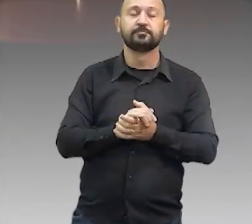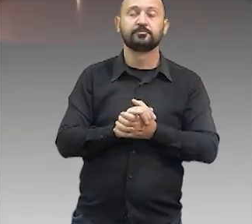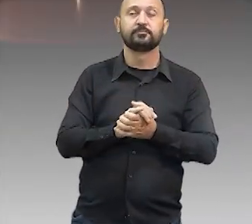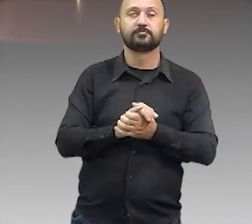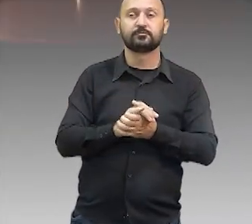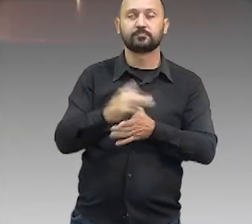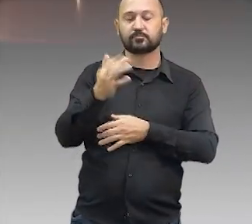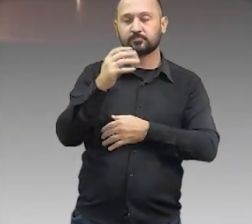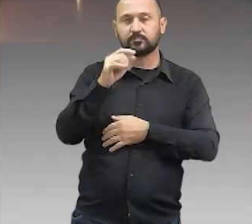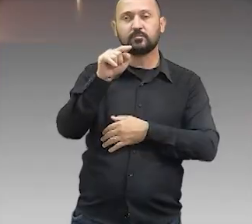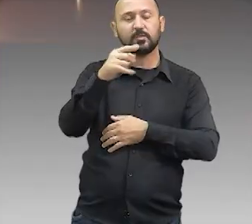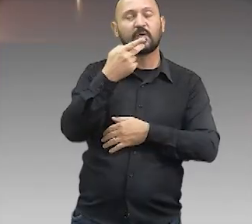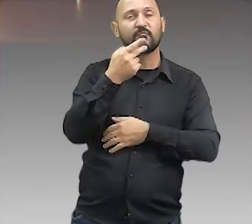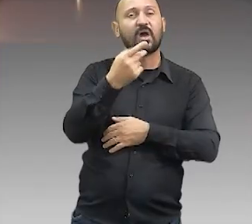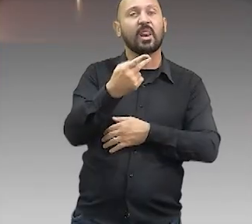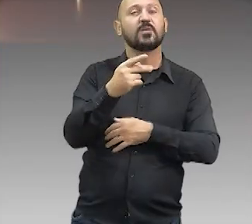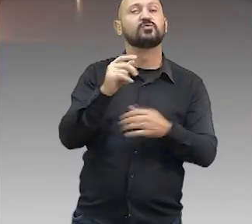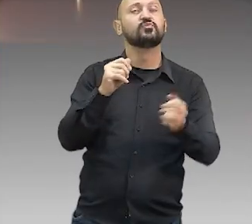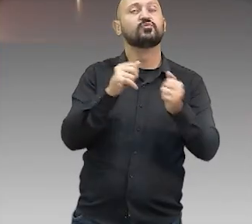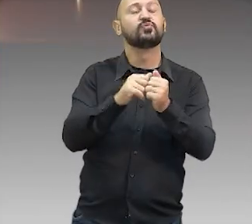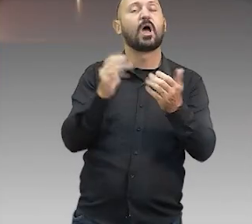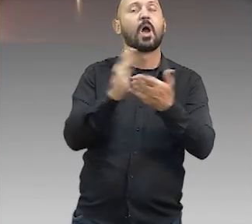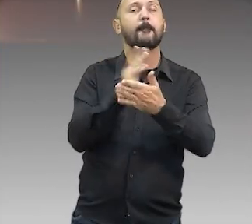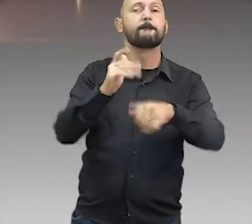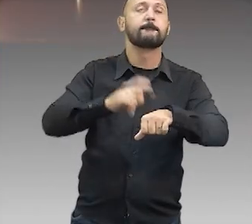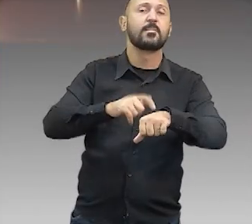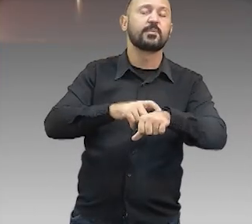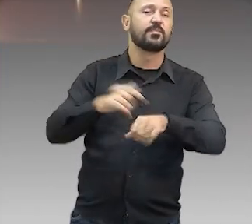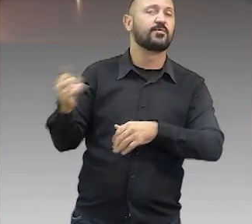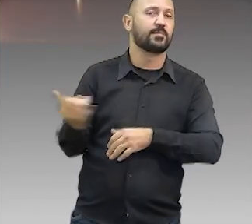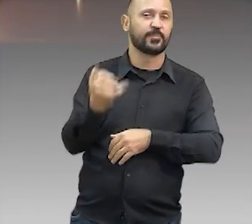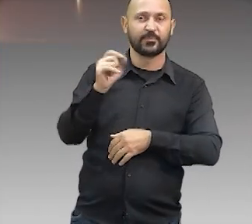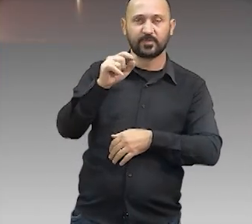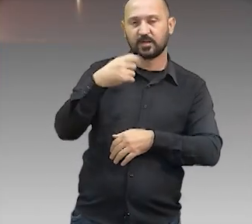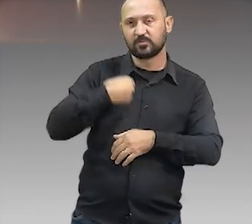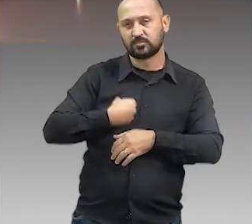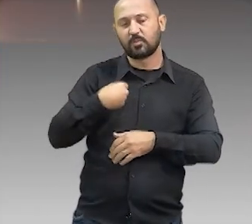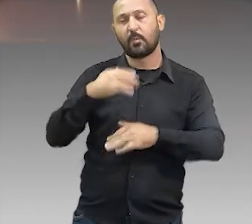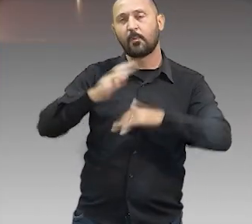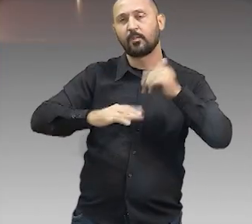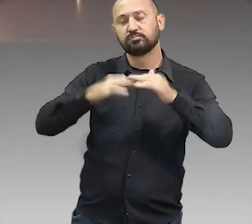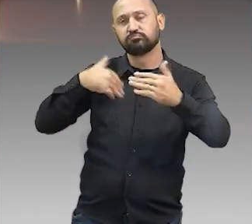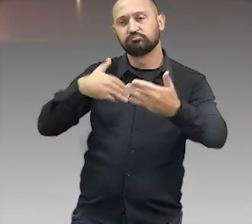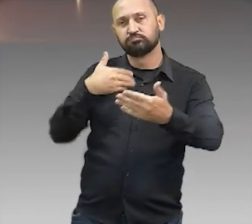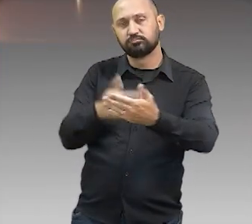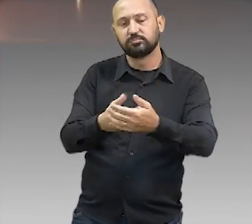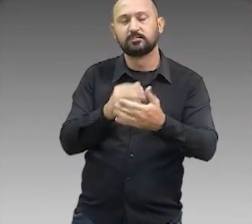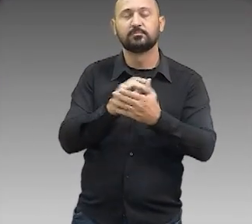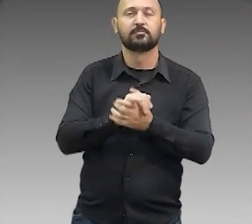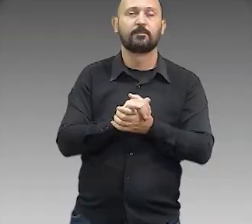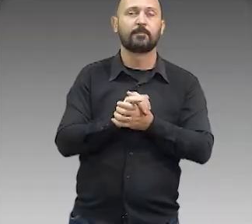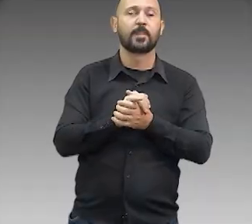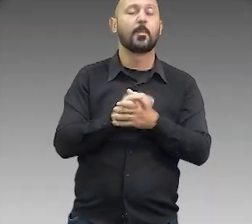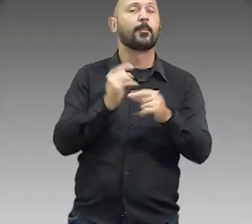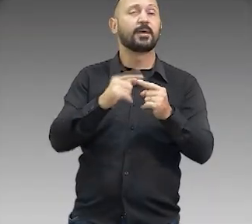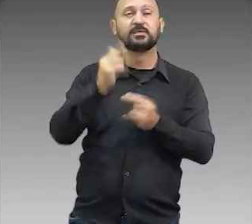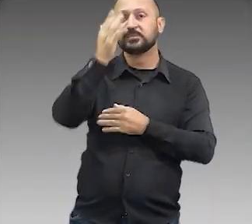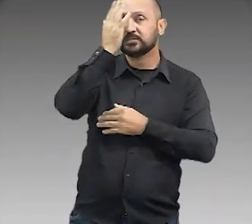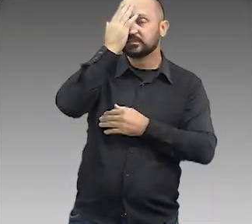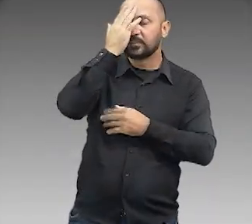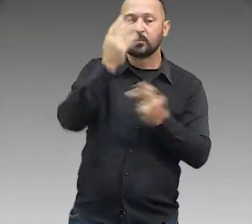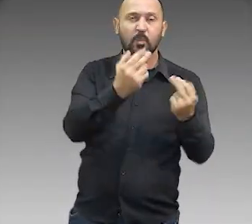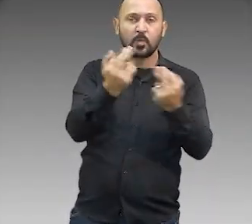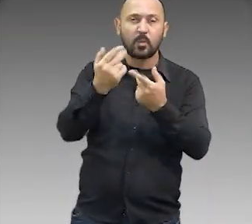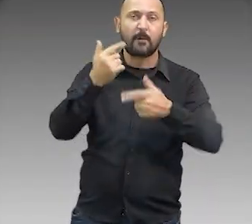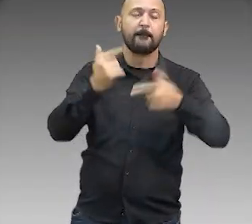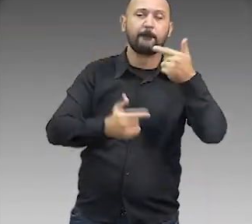eu gostaria de que o senhor comentasse com a gente situações que foram marcantes na sua carreira jornalística, porque a gente sabe que assim